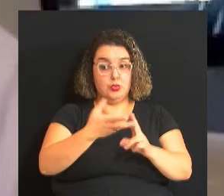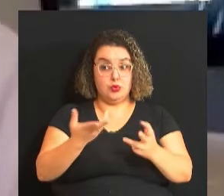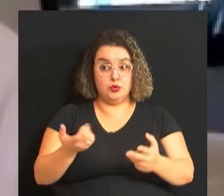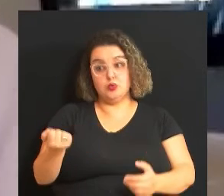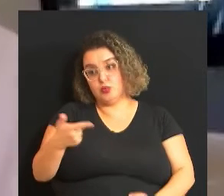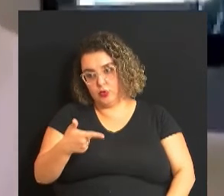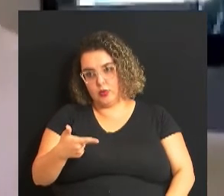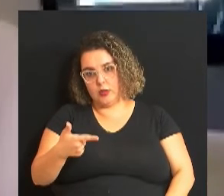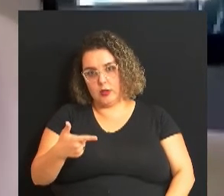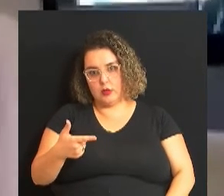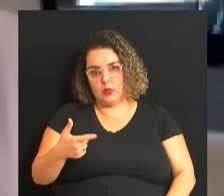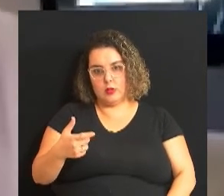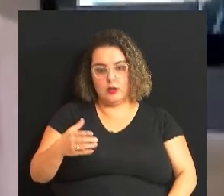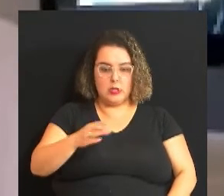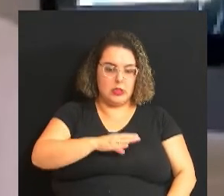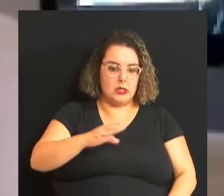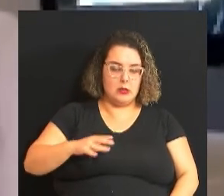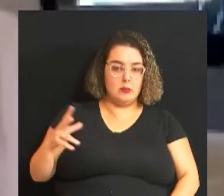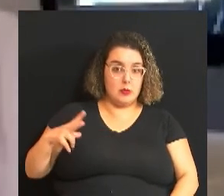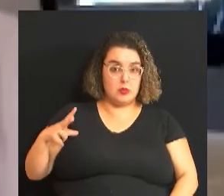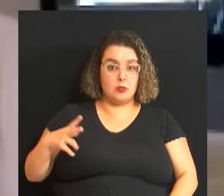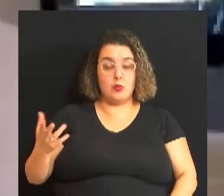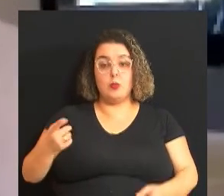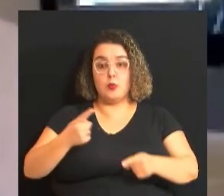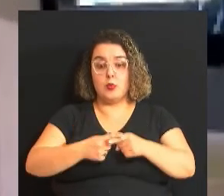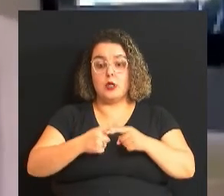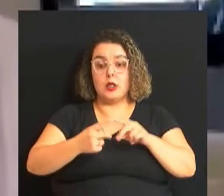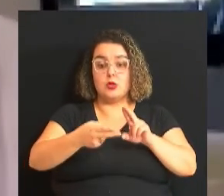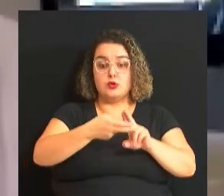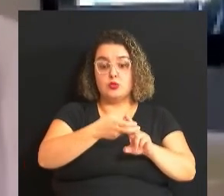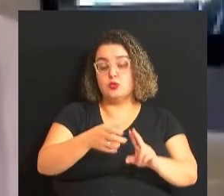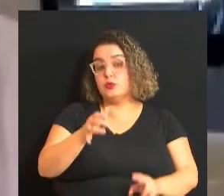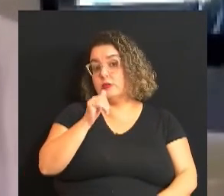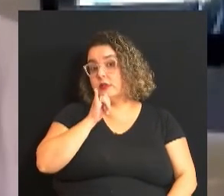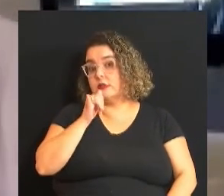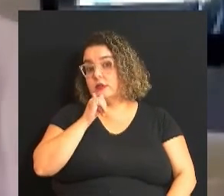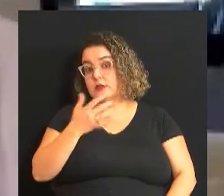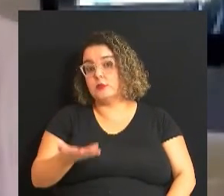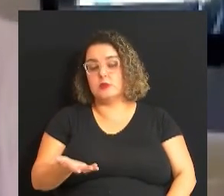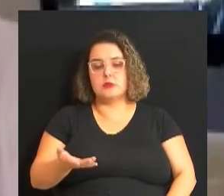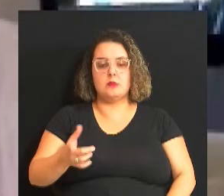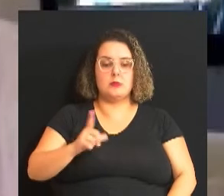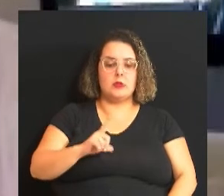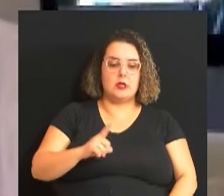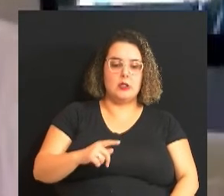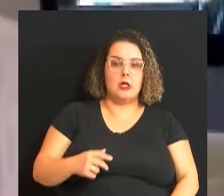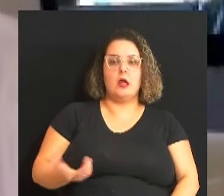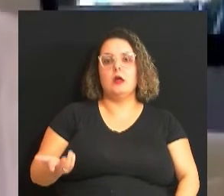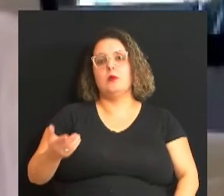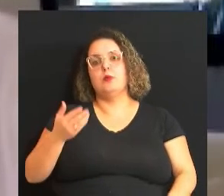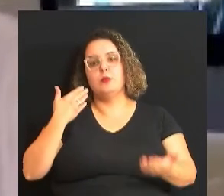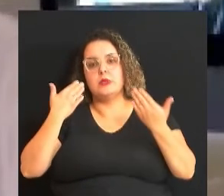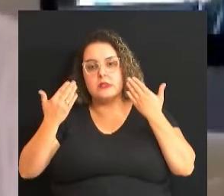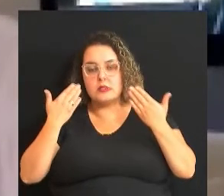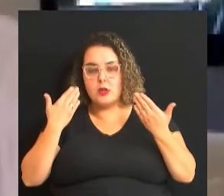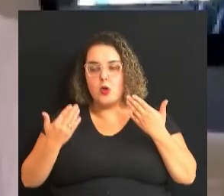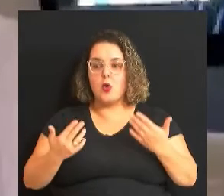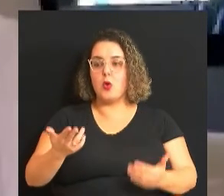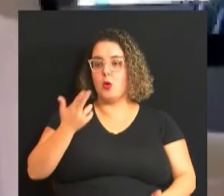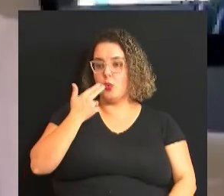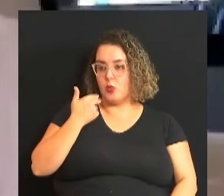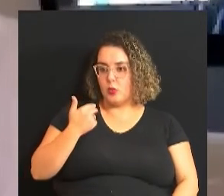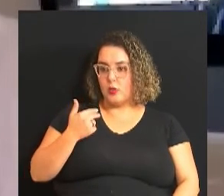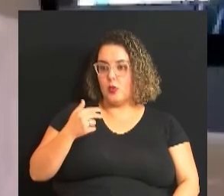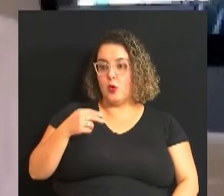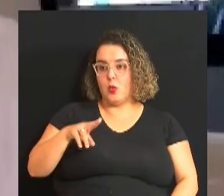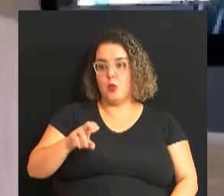clínica privada. Porque no SUS existem, por exemplo, psicólogas, nutricionistas ou